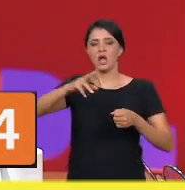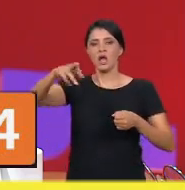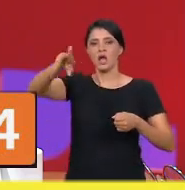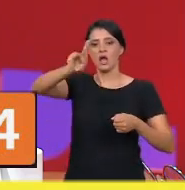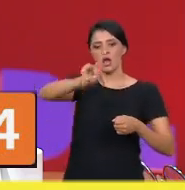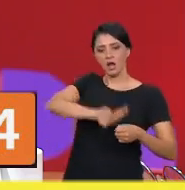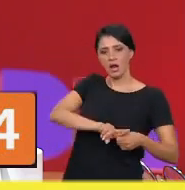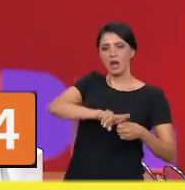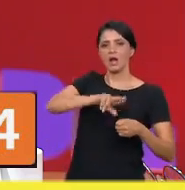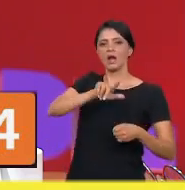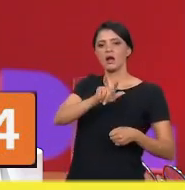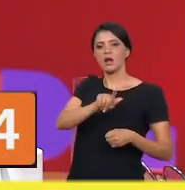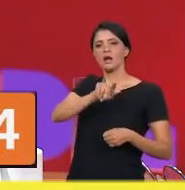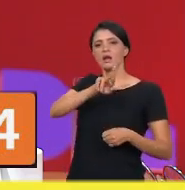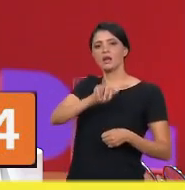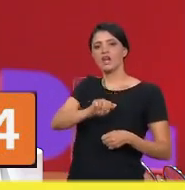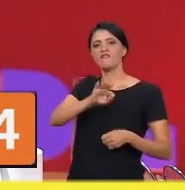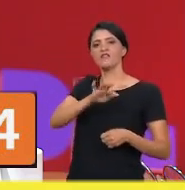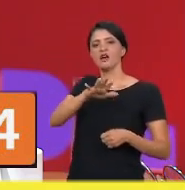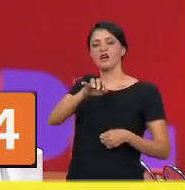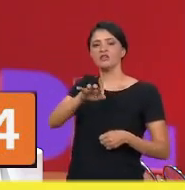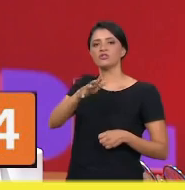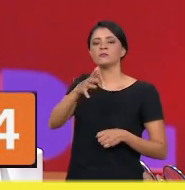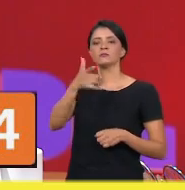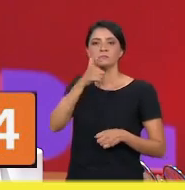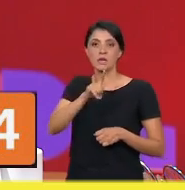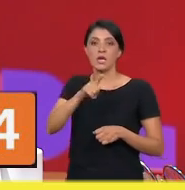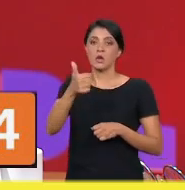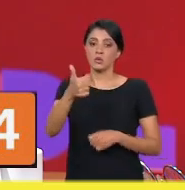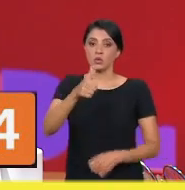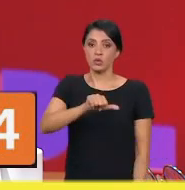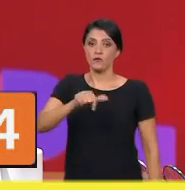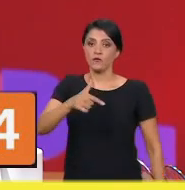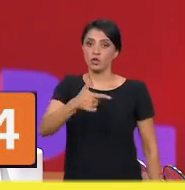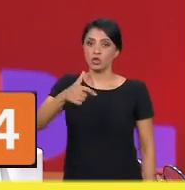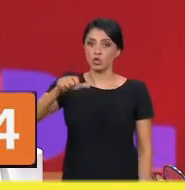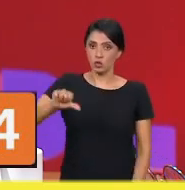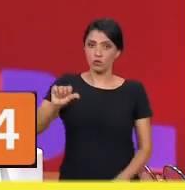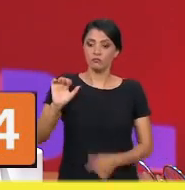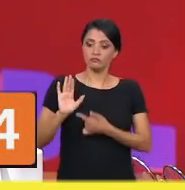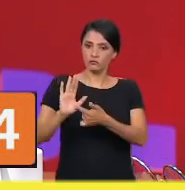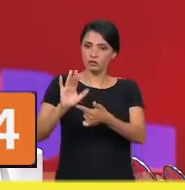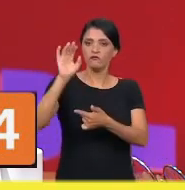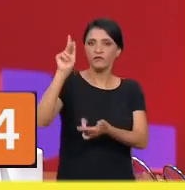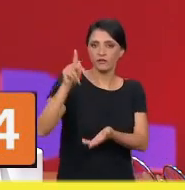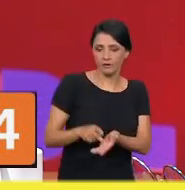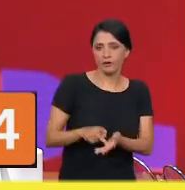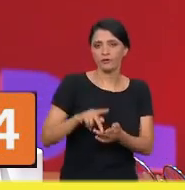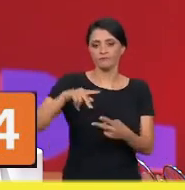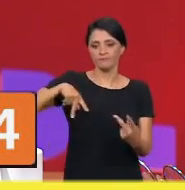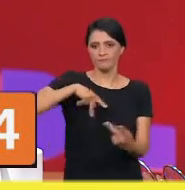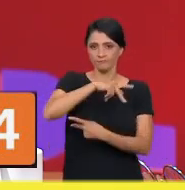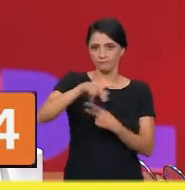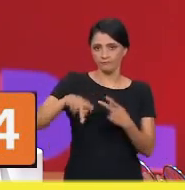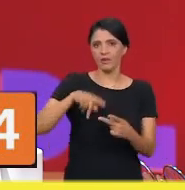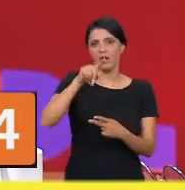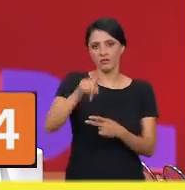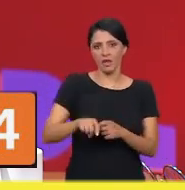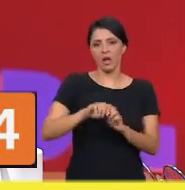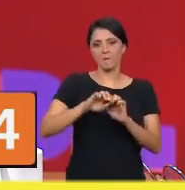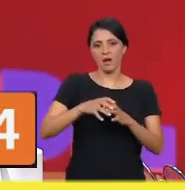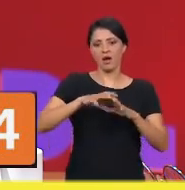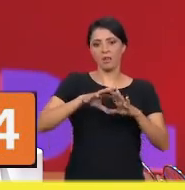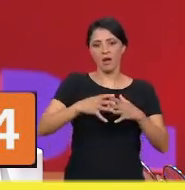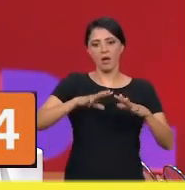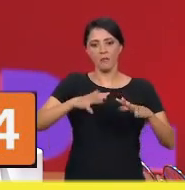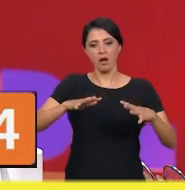estático. Aí, em 1929, mostrou-se observacionalmente que o universo é de fato dinâmico, está se expandindo,